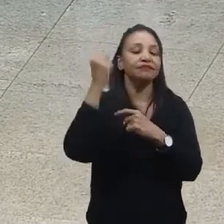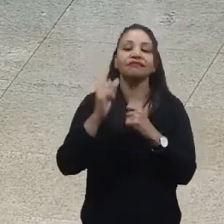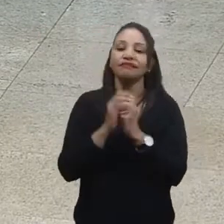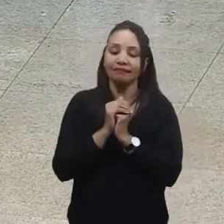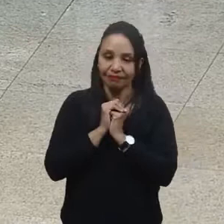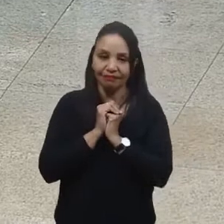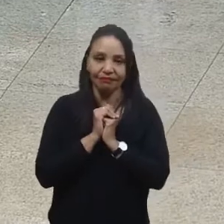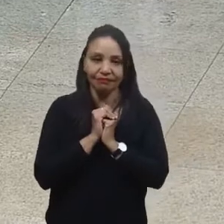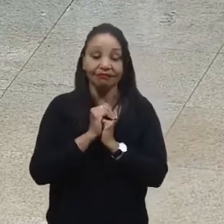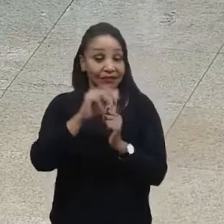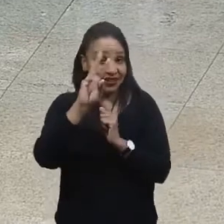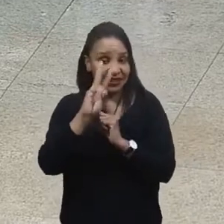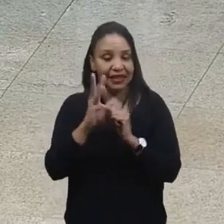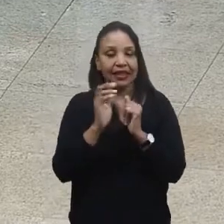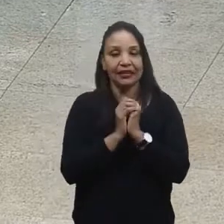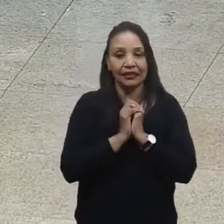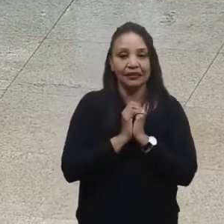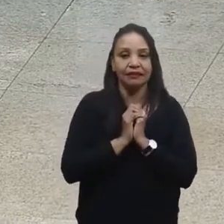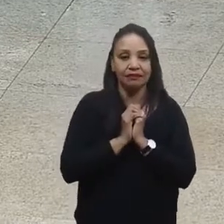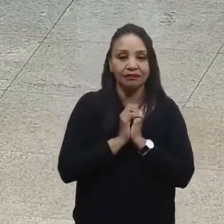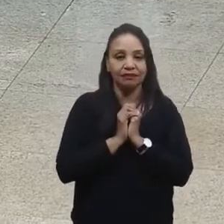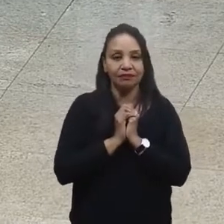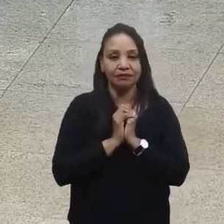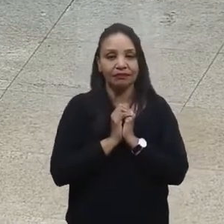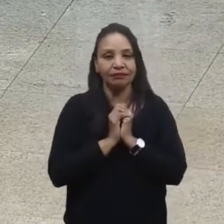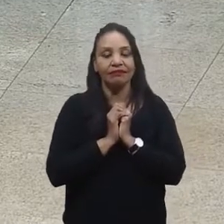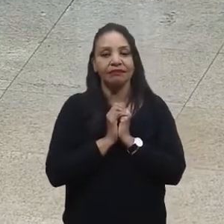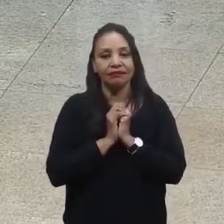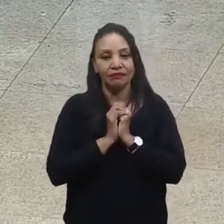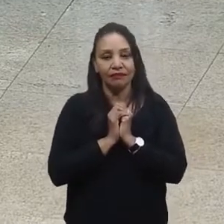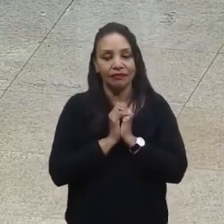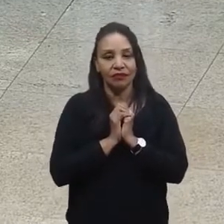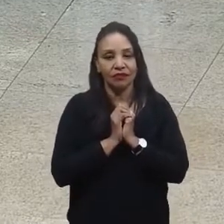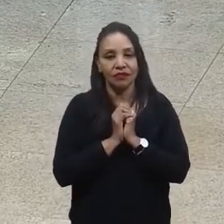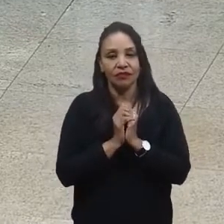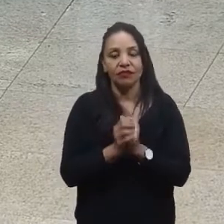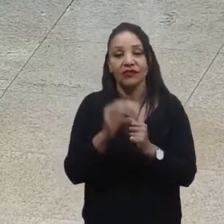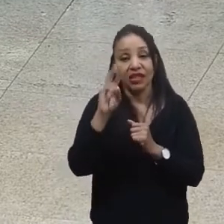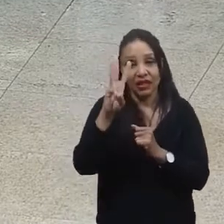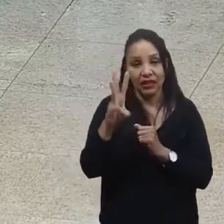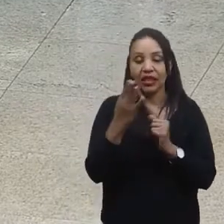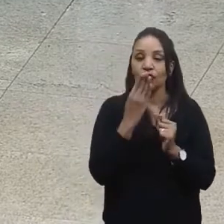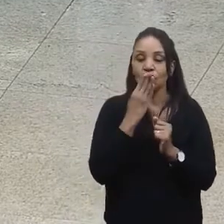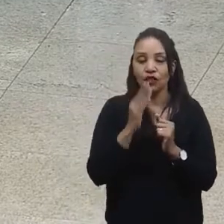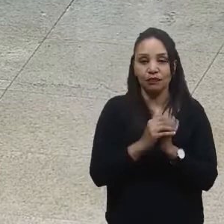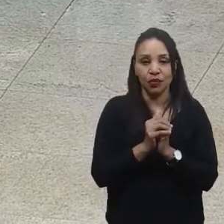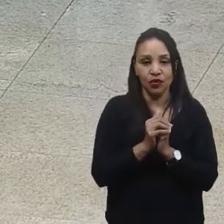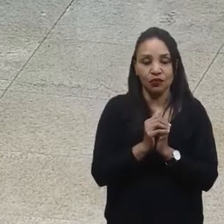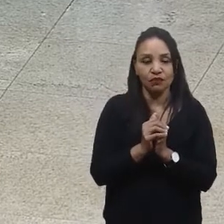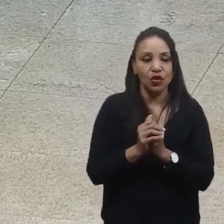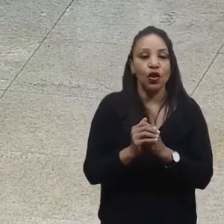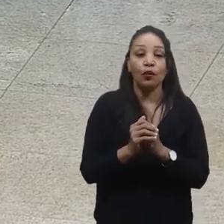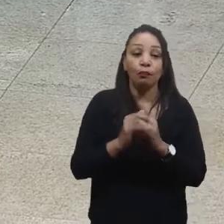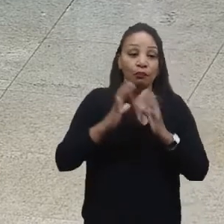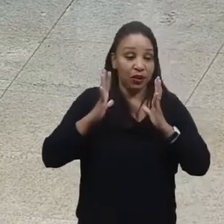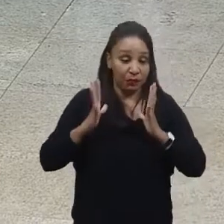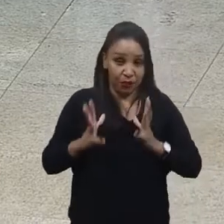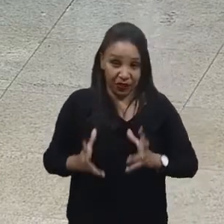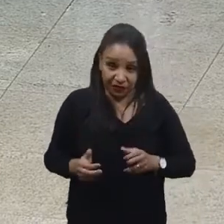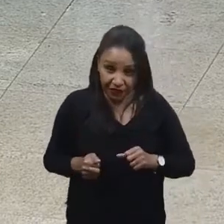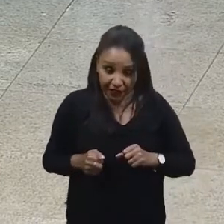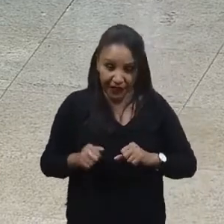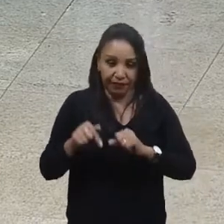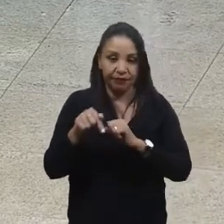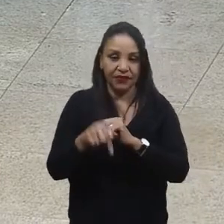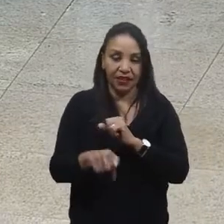somos nós que estamos peregrinando e na e purificante que eles que